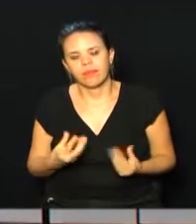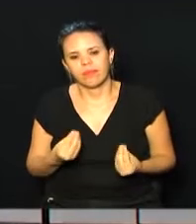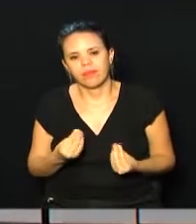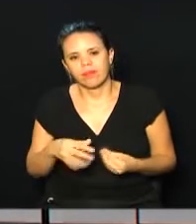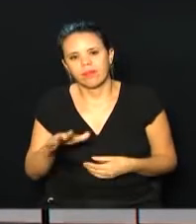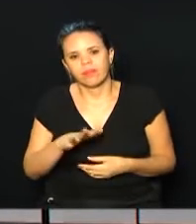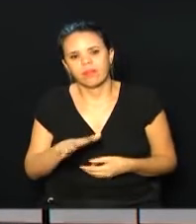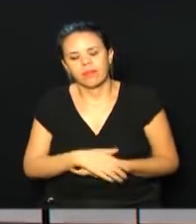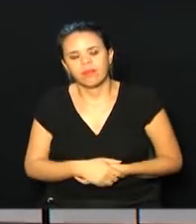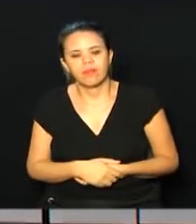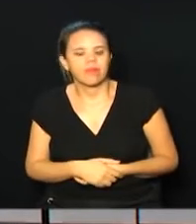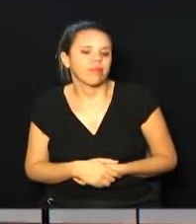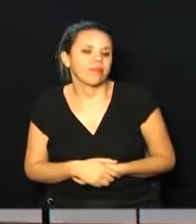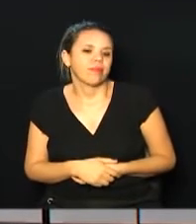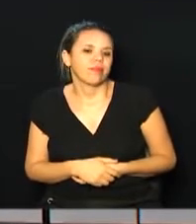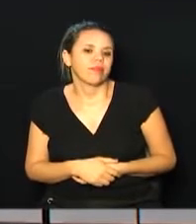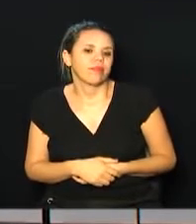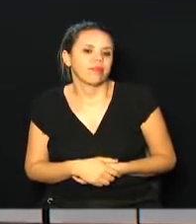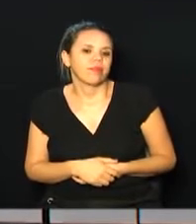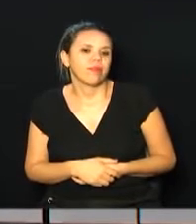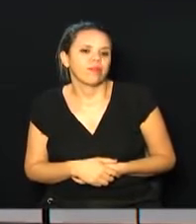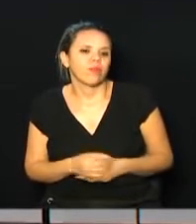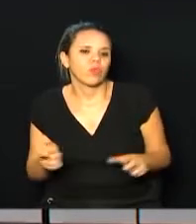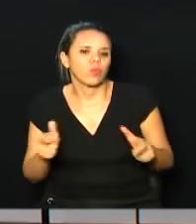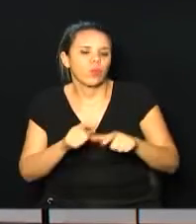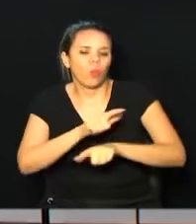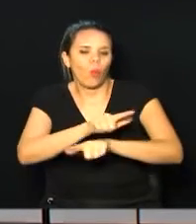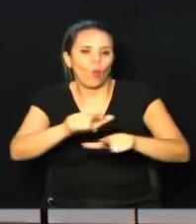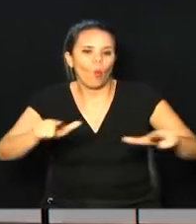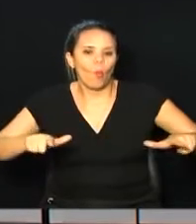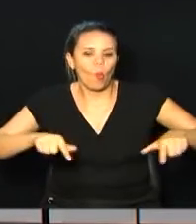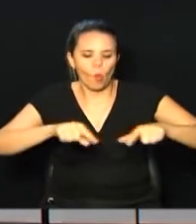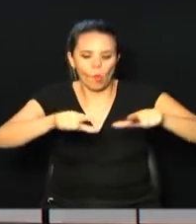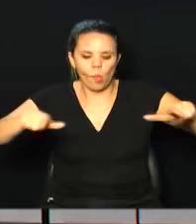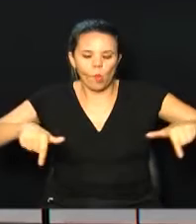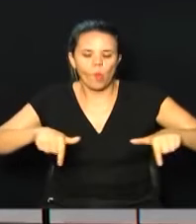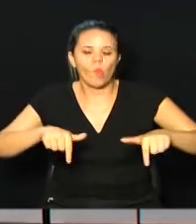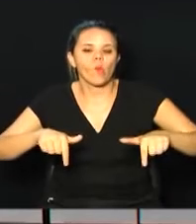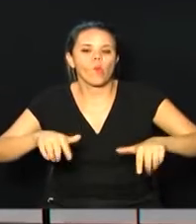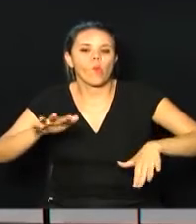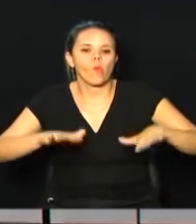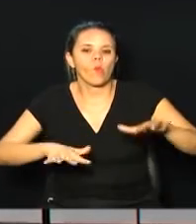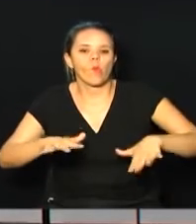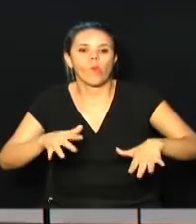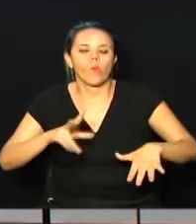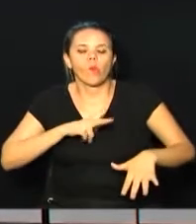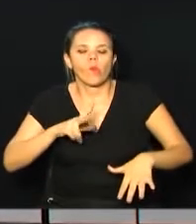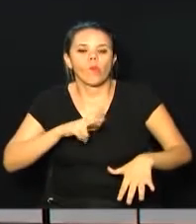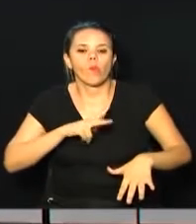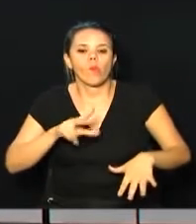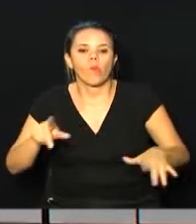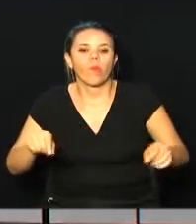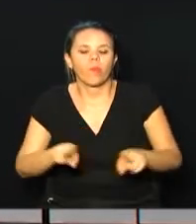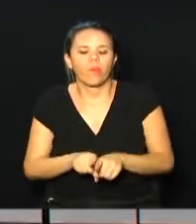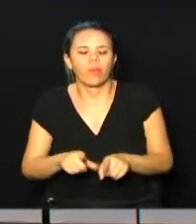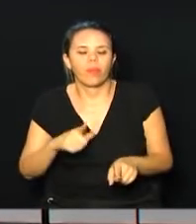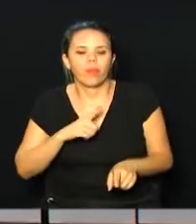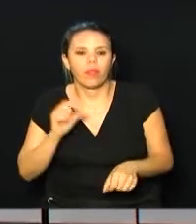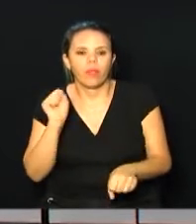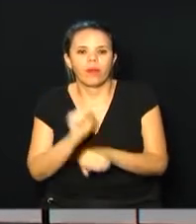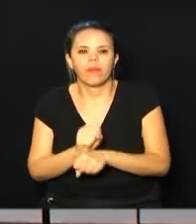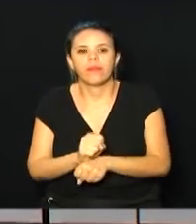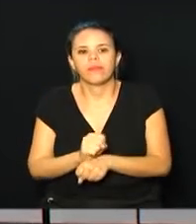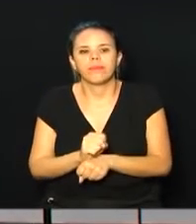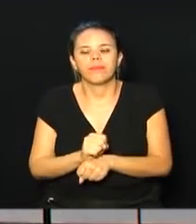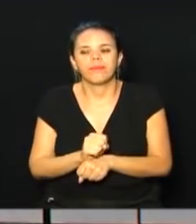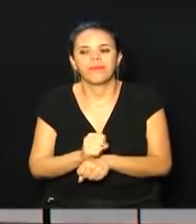né? Então o vazio urbano também, o terreno baldio, aí às vezes é terreno particular também, que está ali parado, com